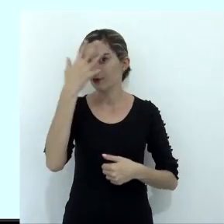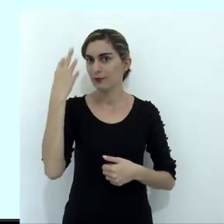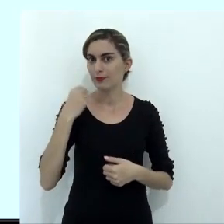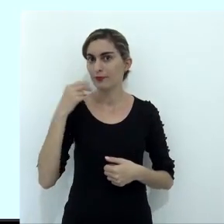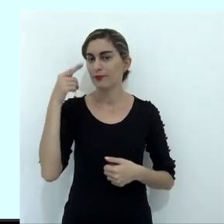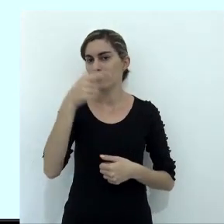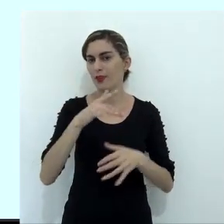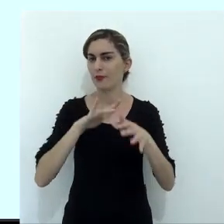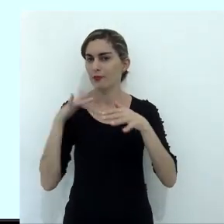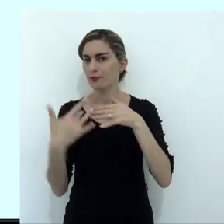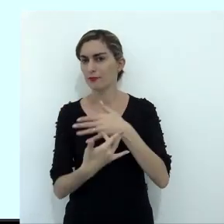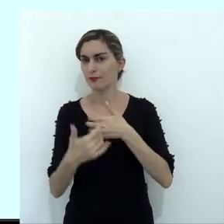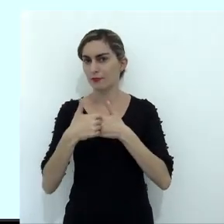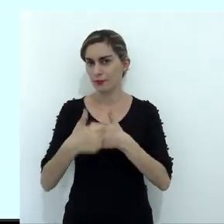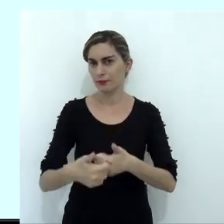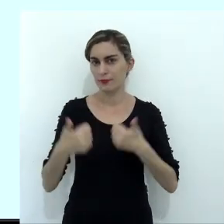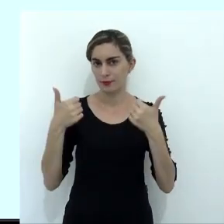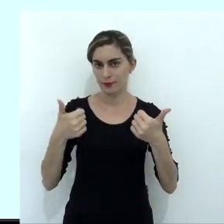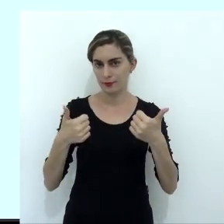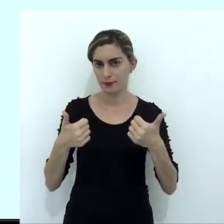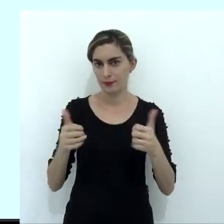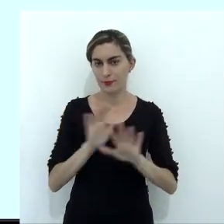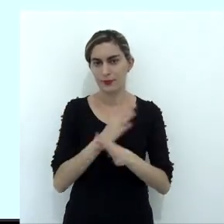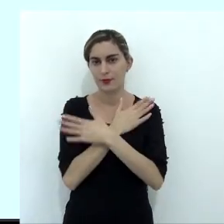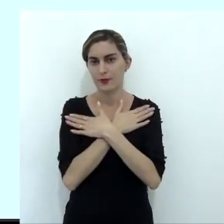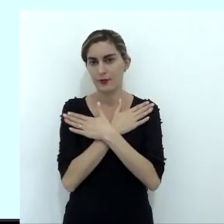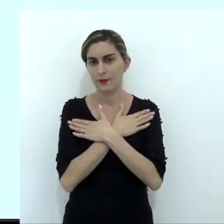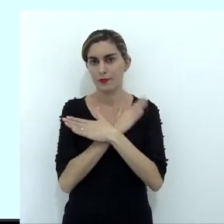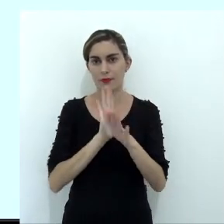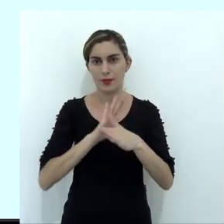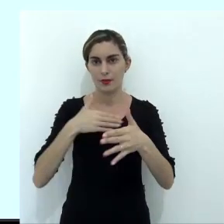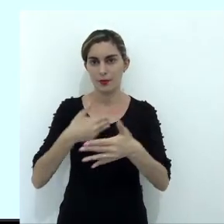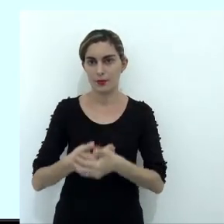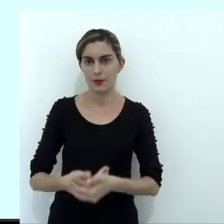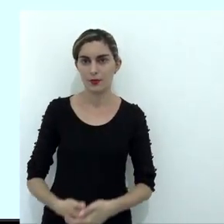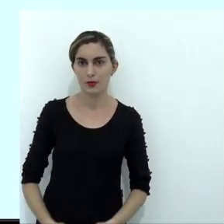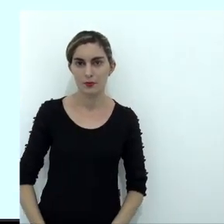não esqueçam de ir lá nas redes sociais do Tio Chico, beleza? Um grande abraço e até a próxima.